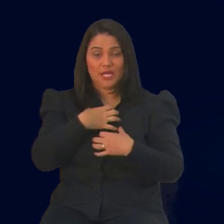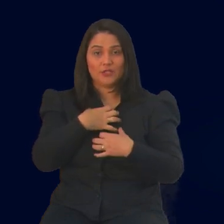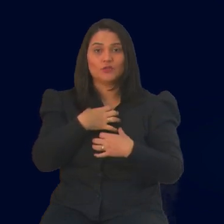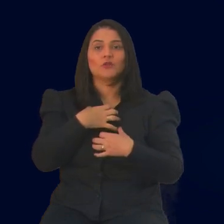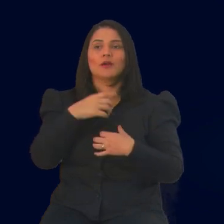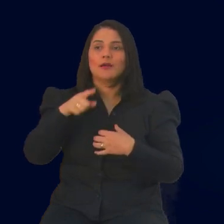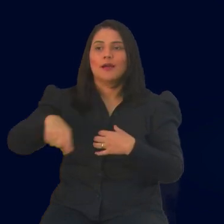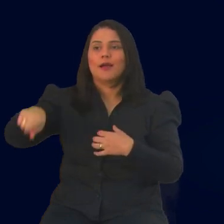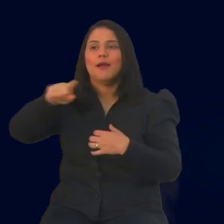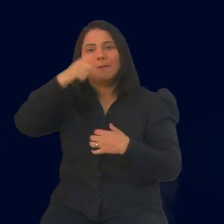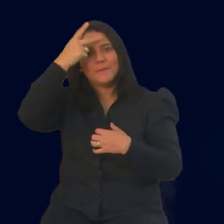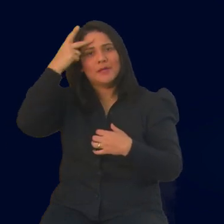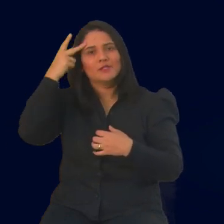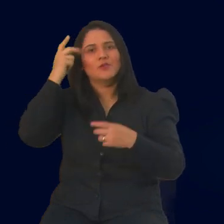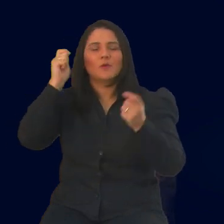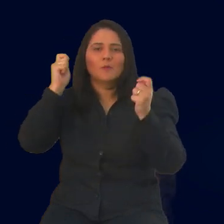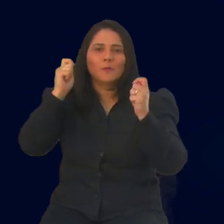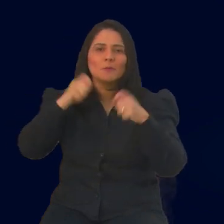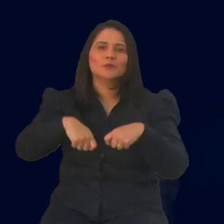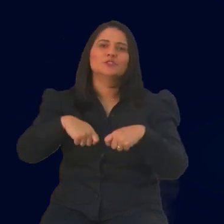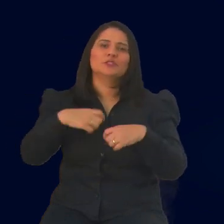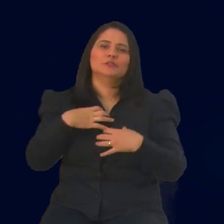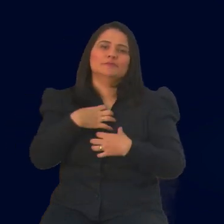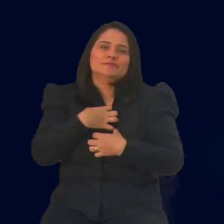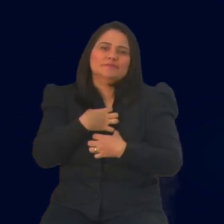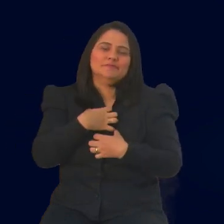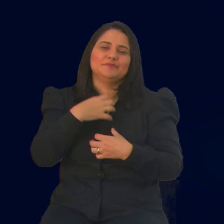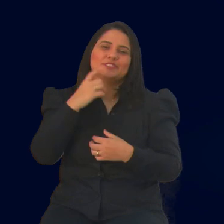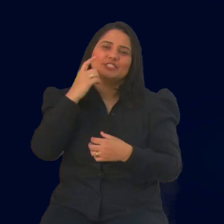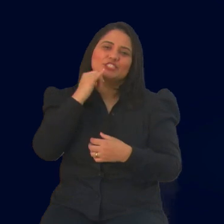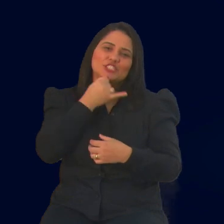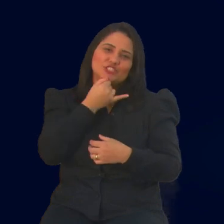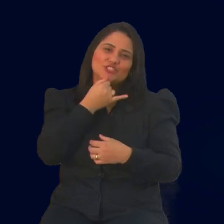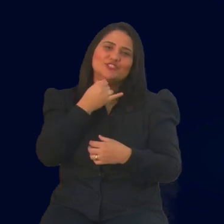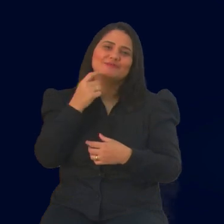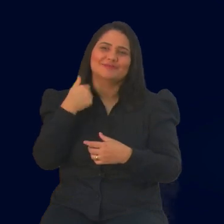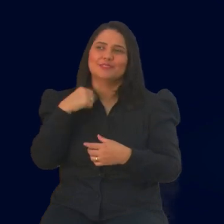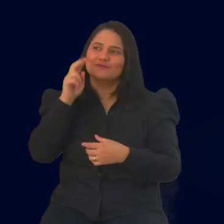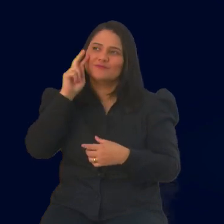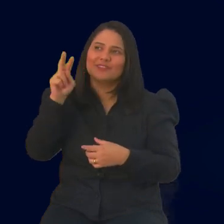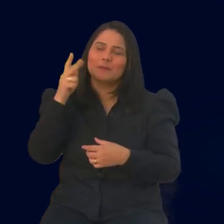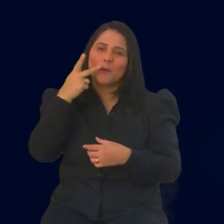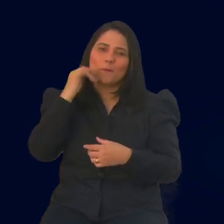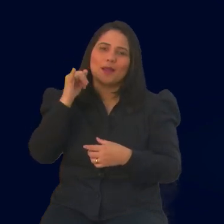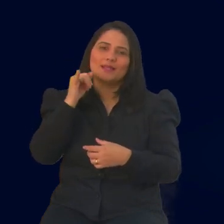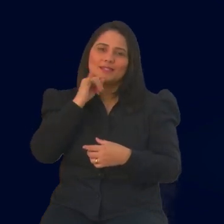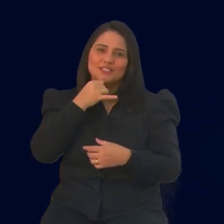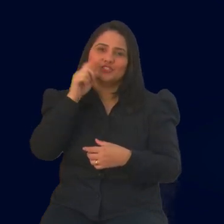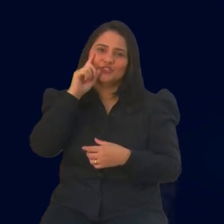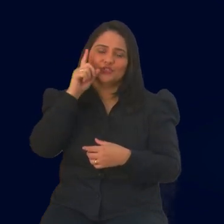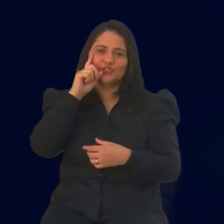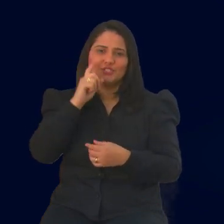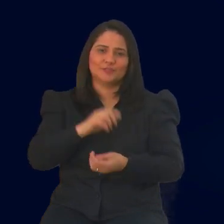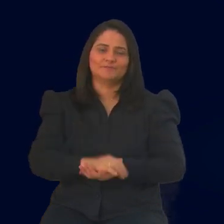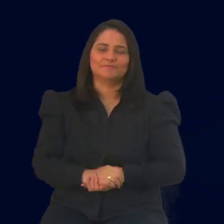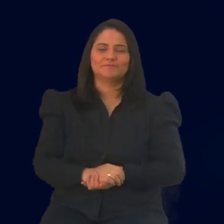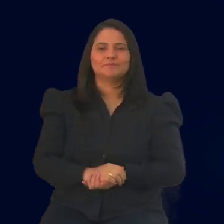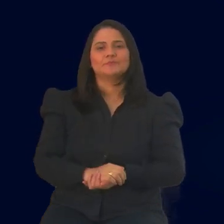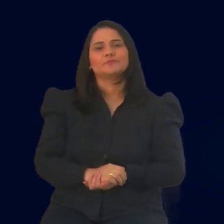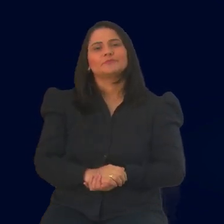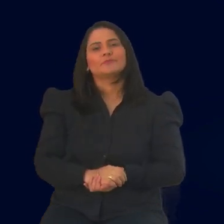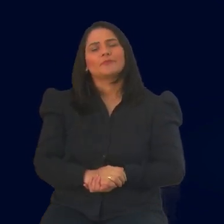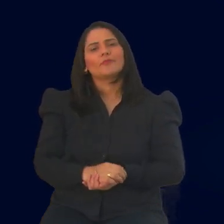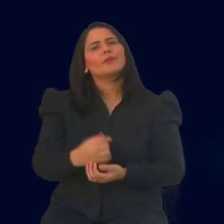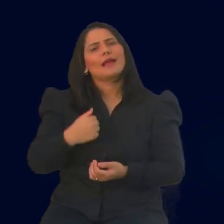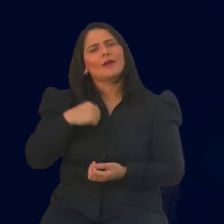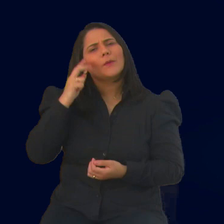pessoas, magoar as pessoas. No caso, naquela época, era o meu pai. E aí, assim eu fui crescendo. Eu lembro que